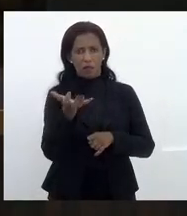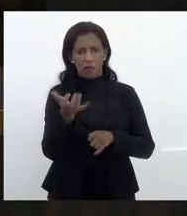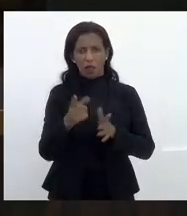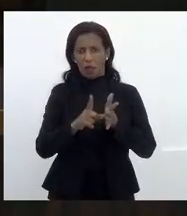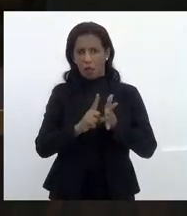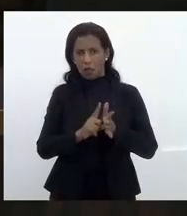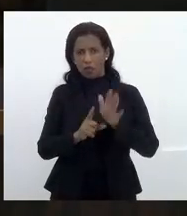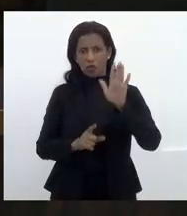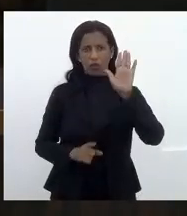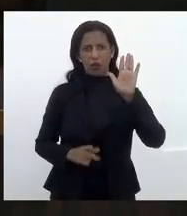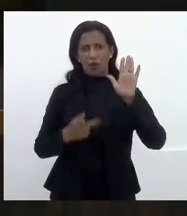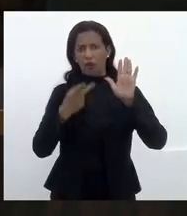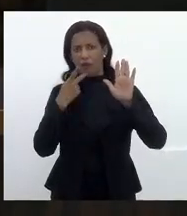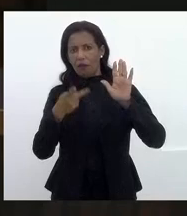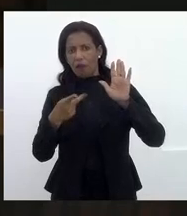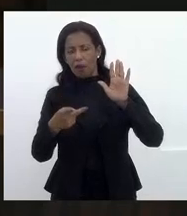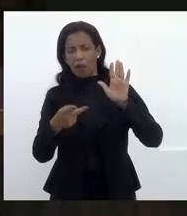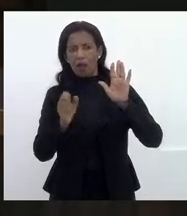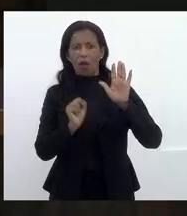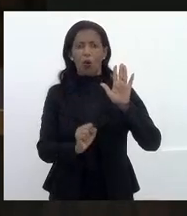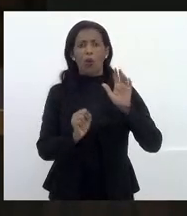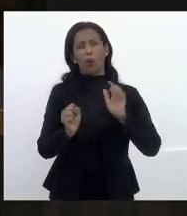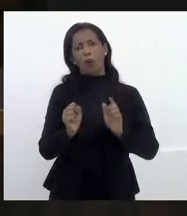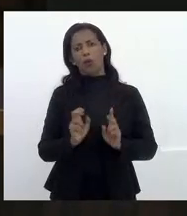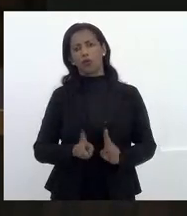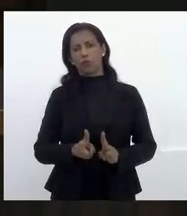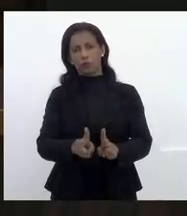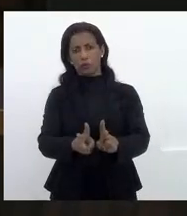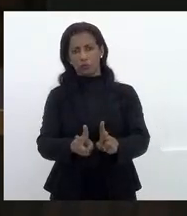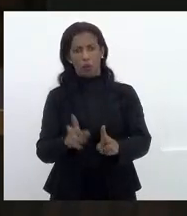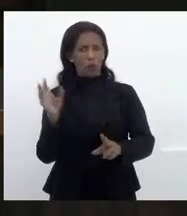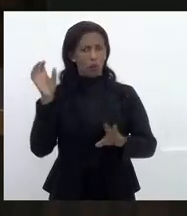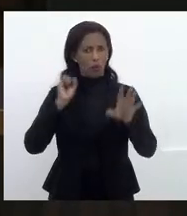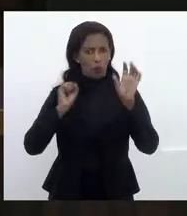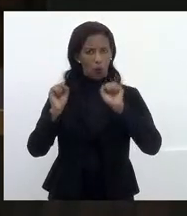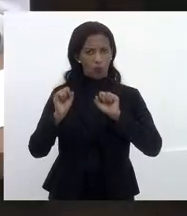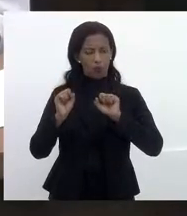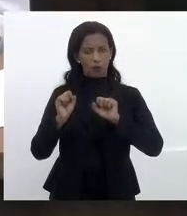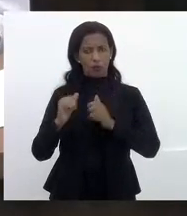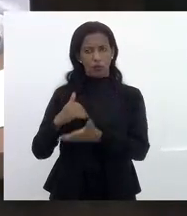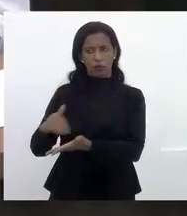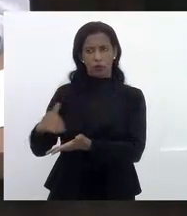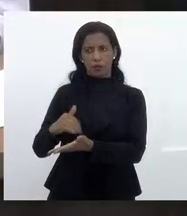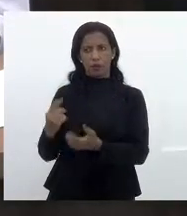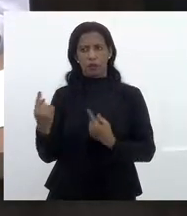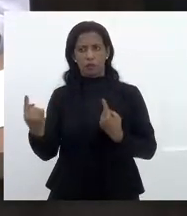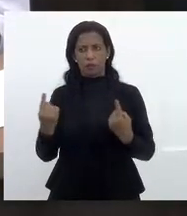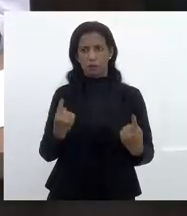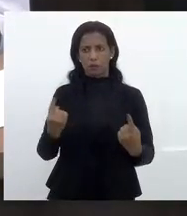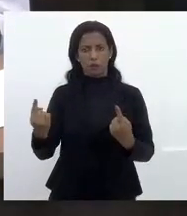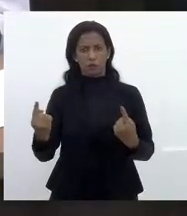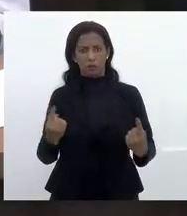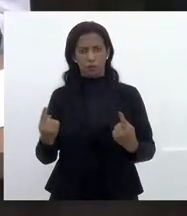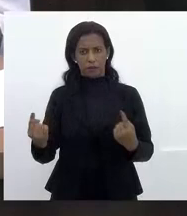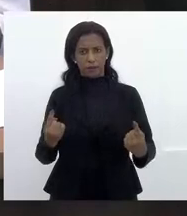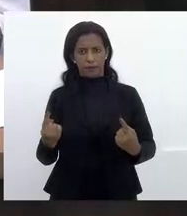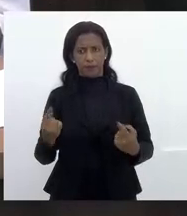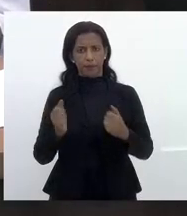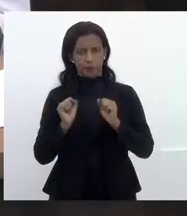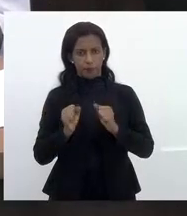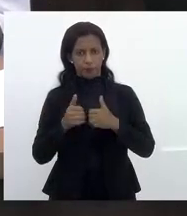antes ou se a gente pode seguir dessa forma ouvindo os secretários e depois a gente um intercalado e deputados e